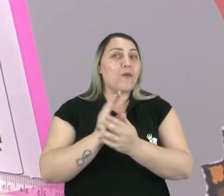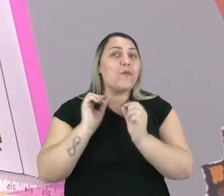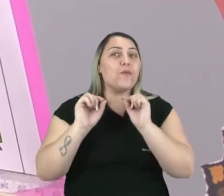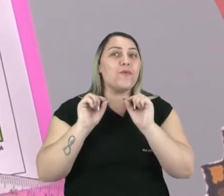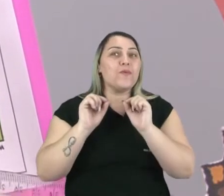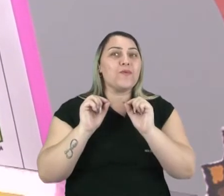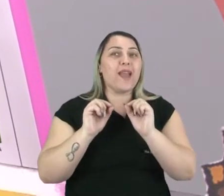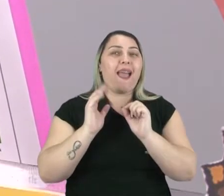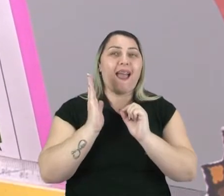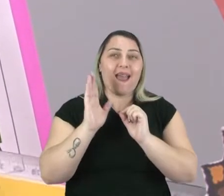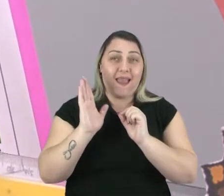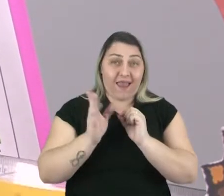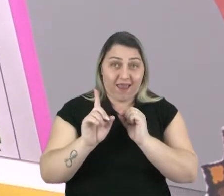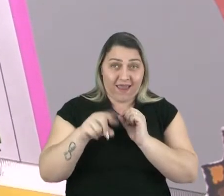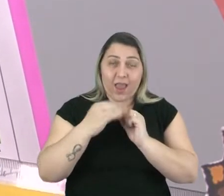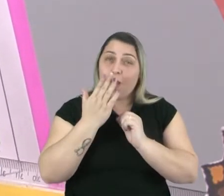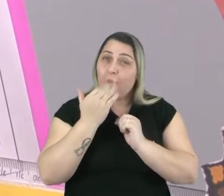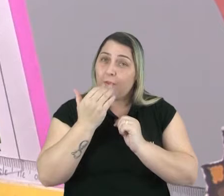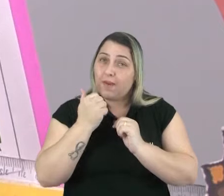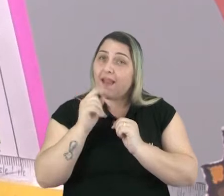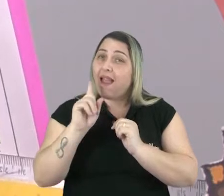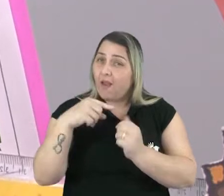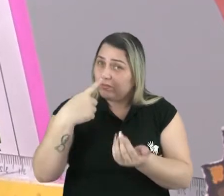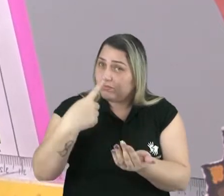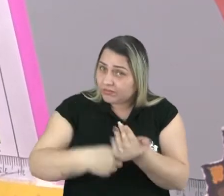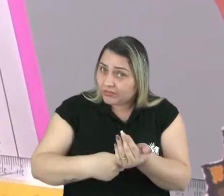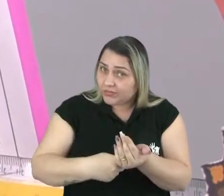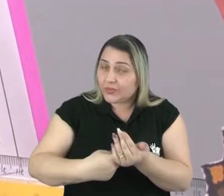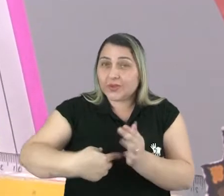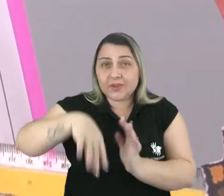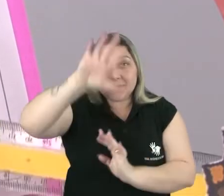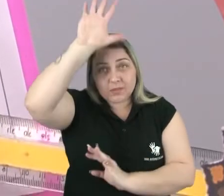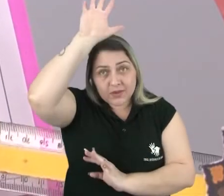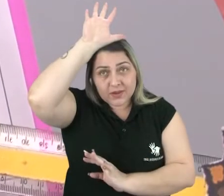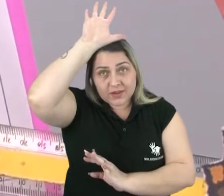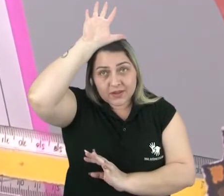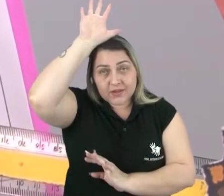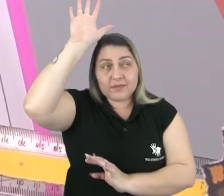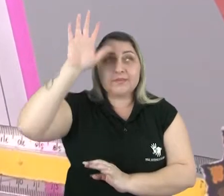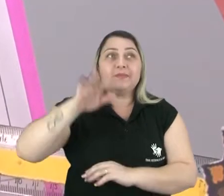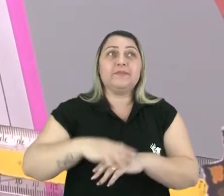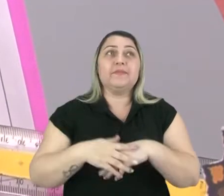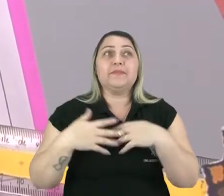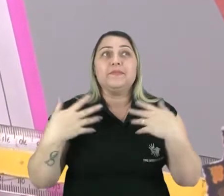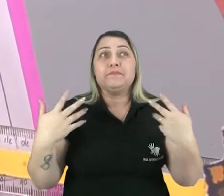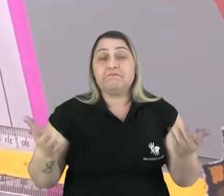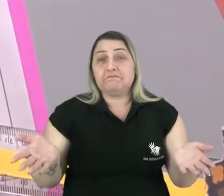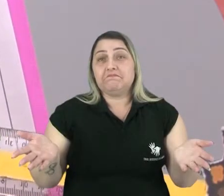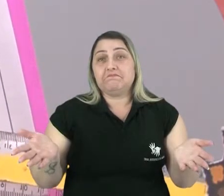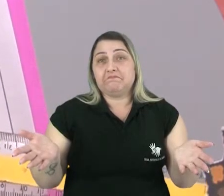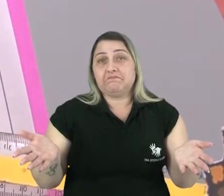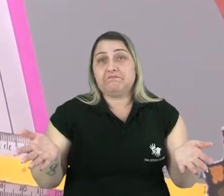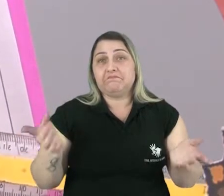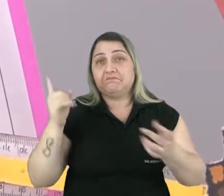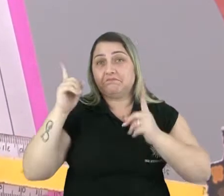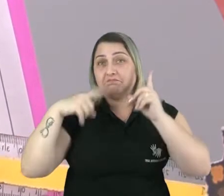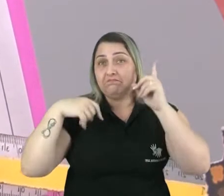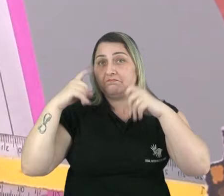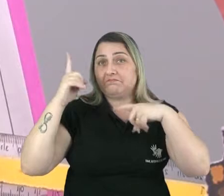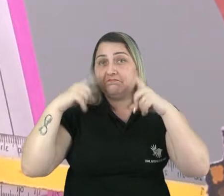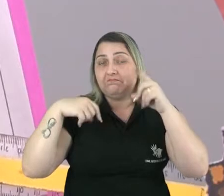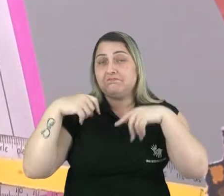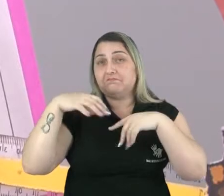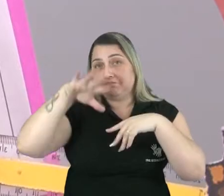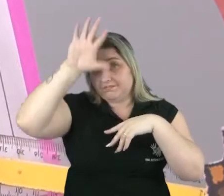é comida? Será que é o cachorro-quente do Cebolinha? Olha a expressão da boca do